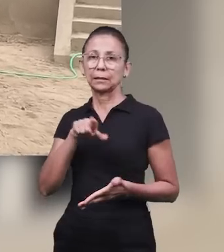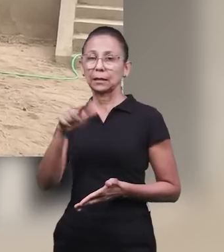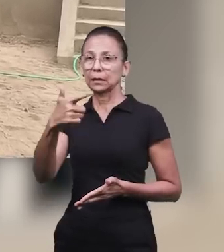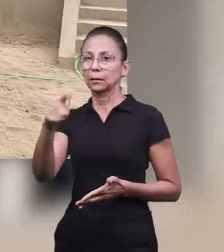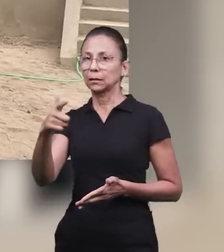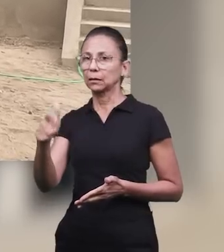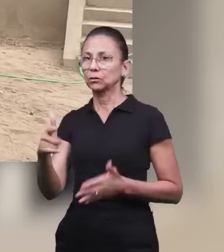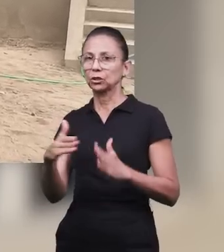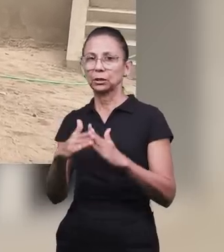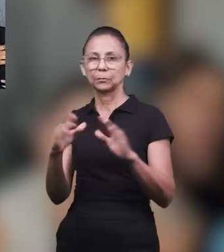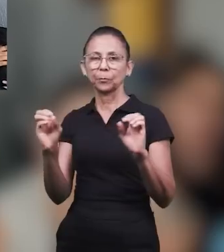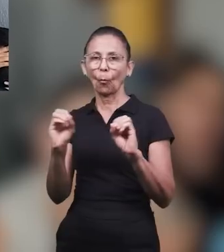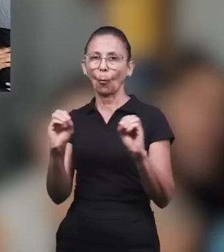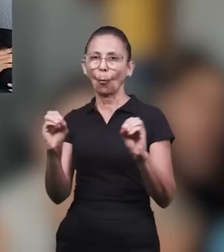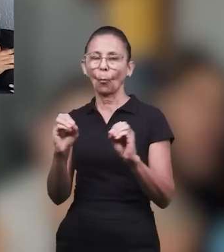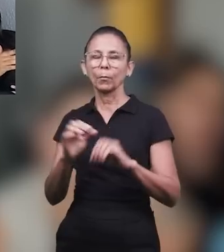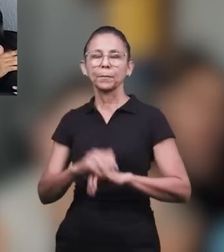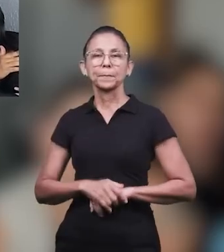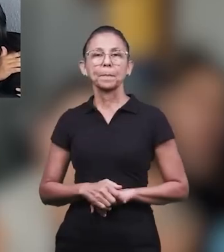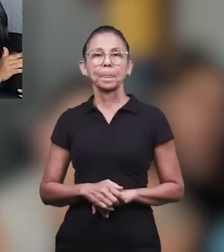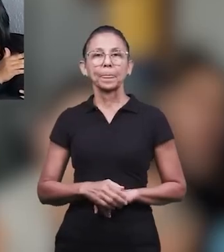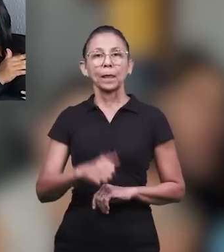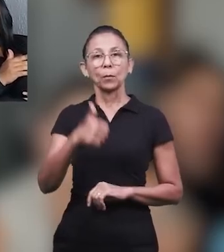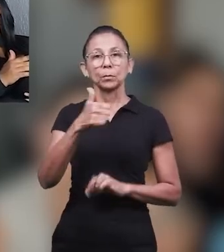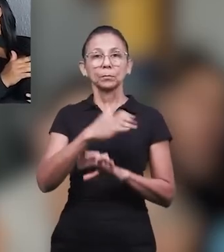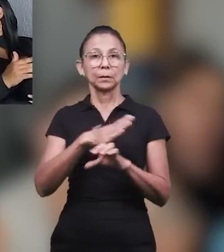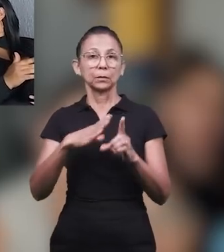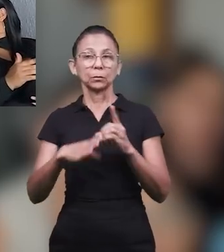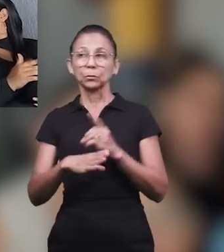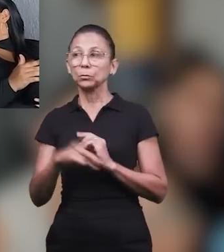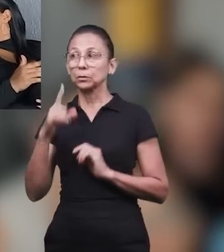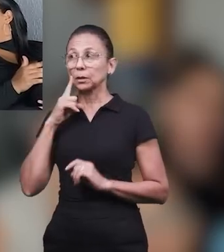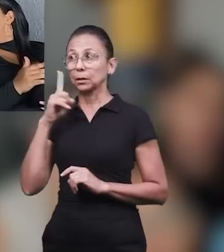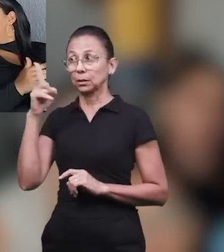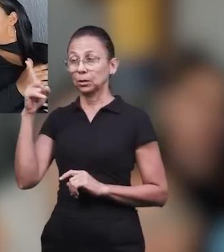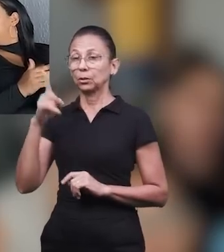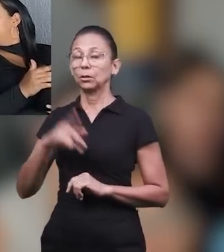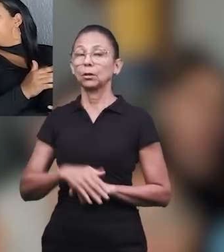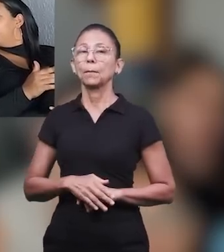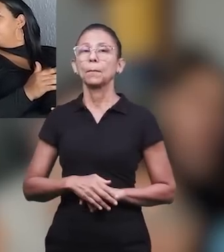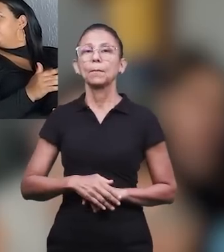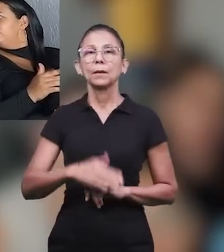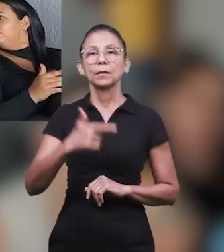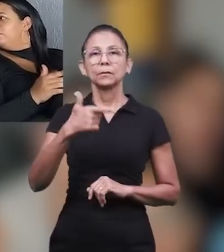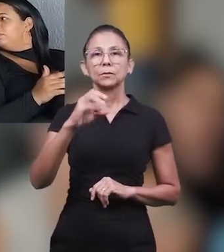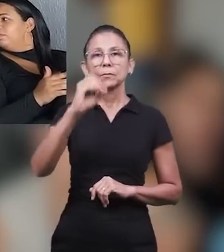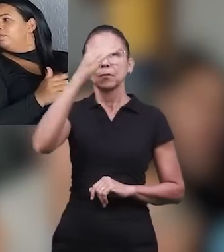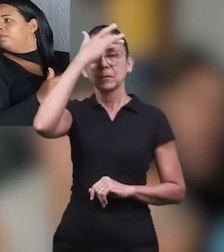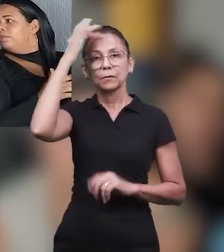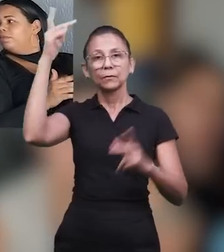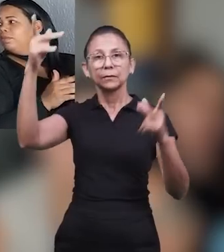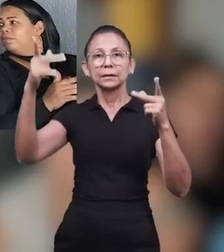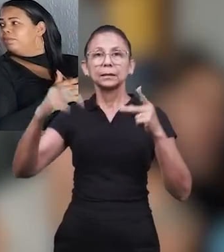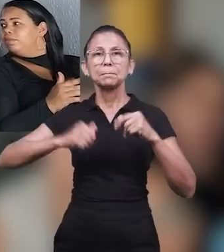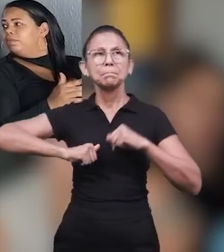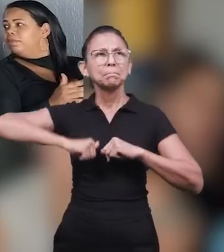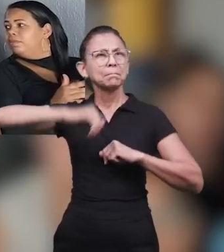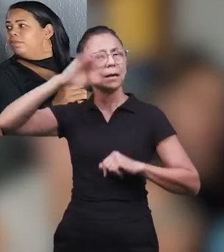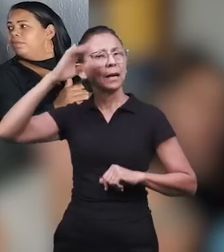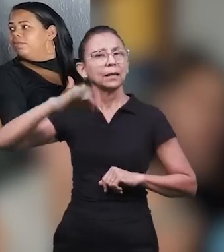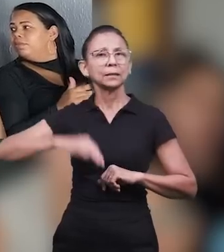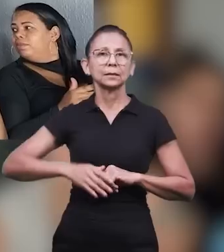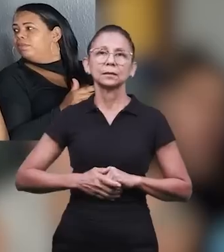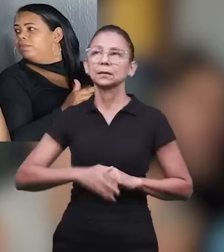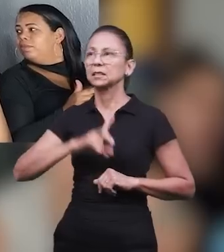tínhamos igrejas. E logo no primeiro culto realizado neste imóvel aí, tivemos mais de 20 visitantes, um sinal de que